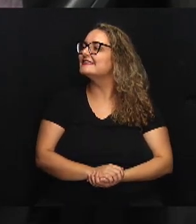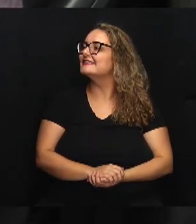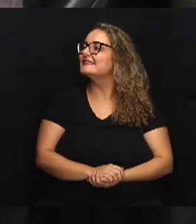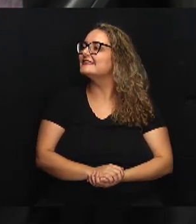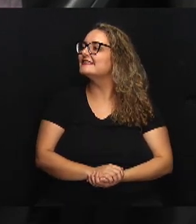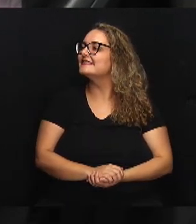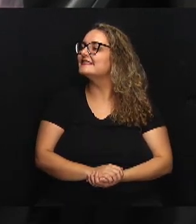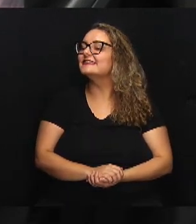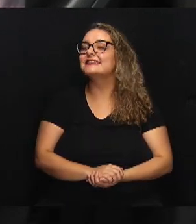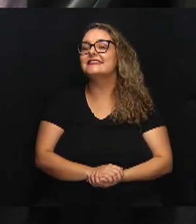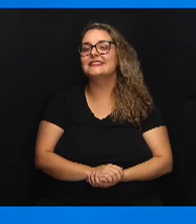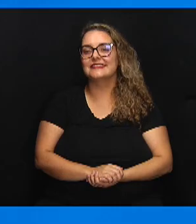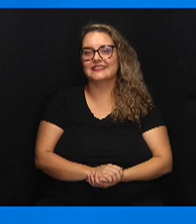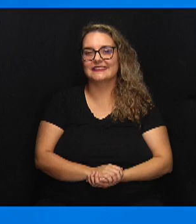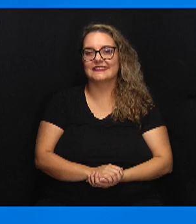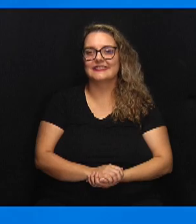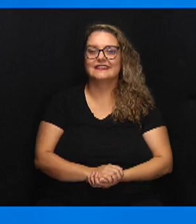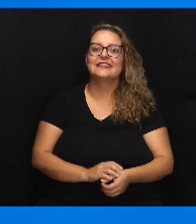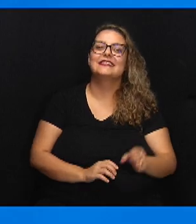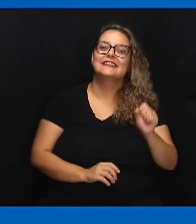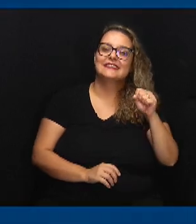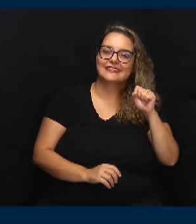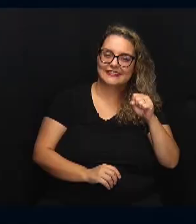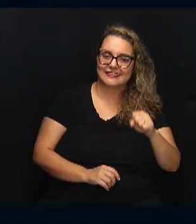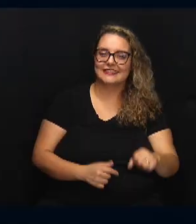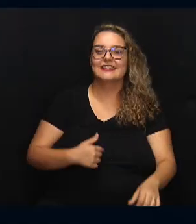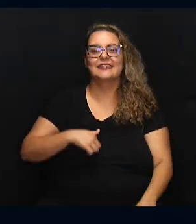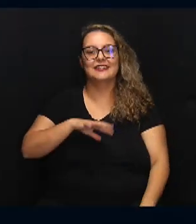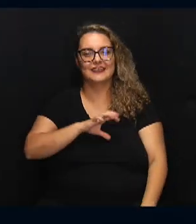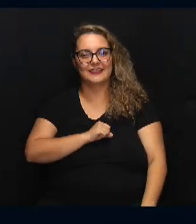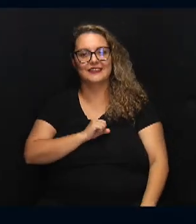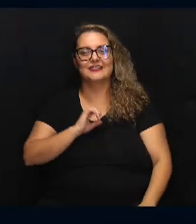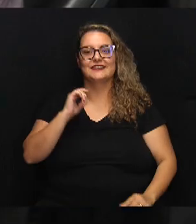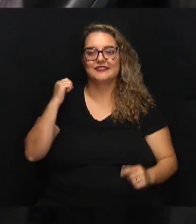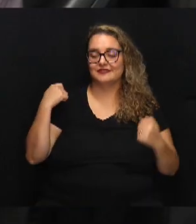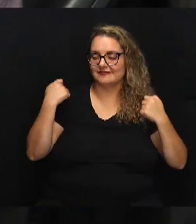Já? Ah, isso sim. Essa- Eu gosto de me fantasiar.